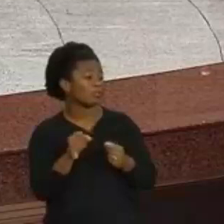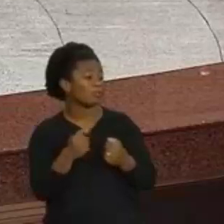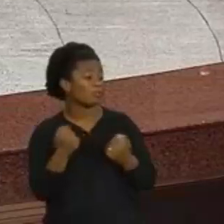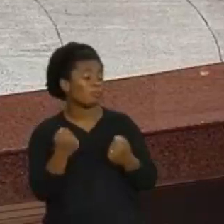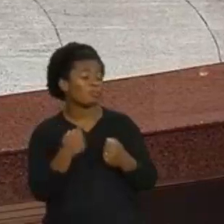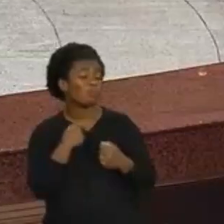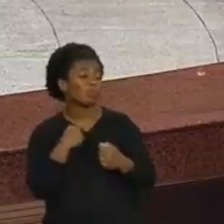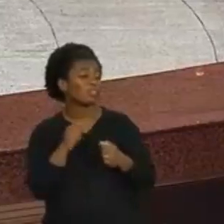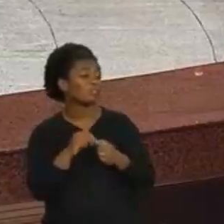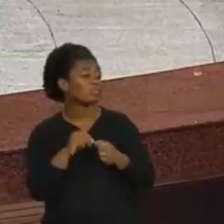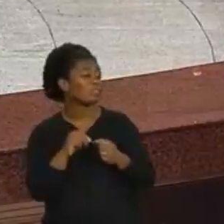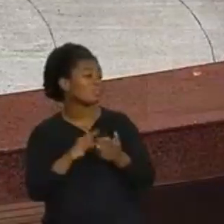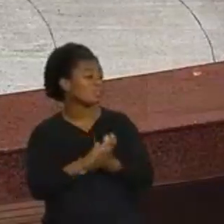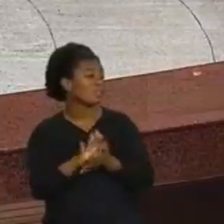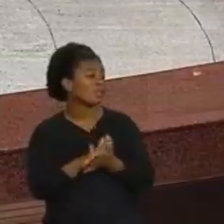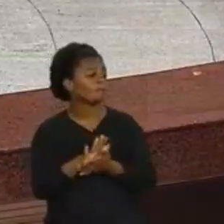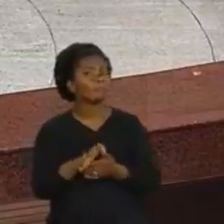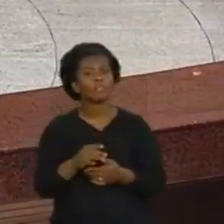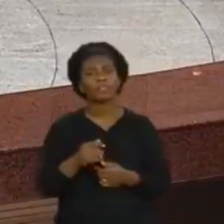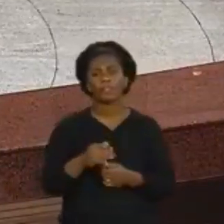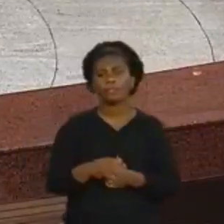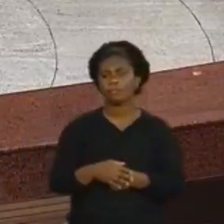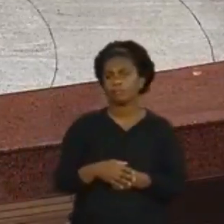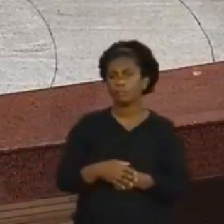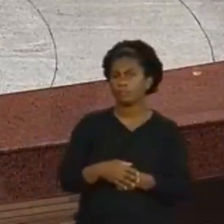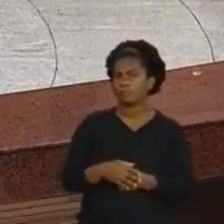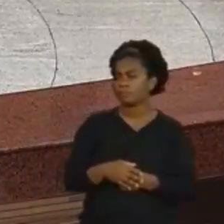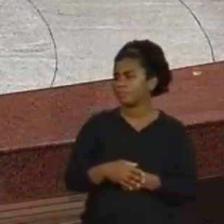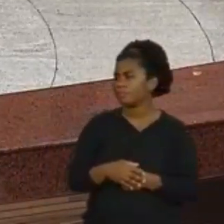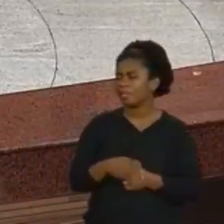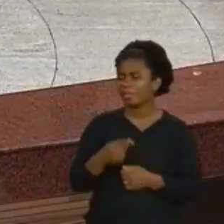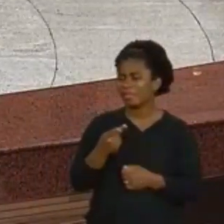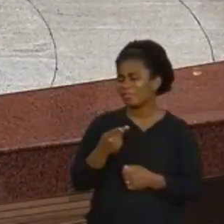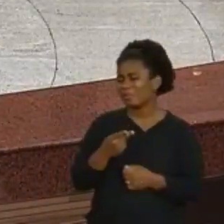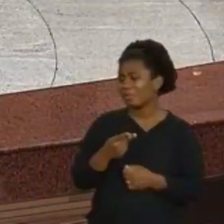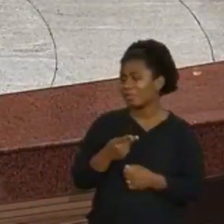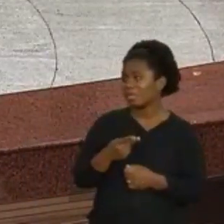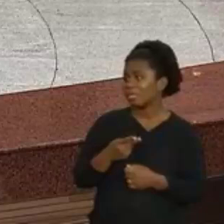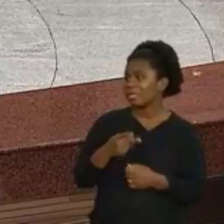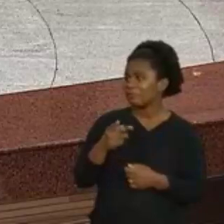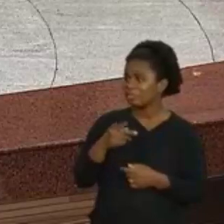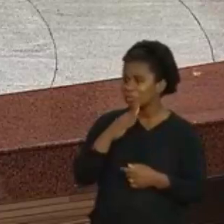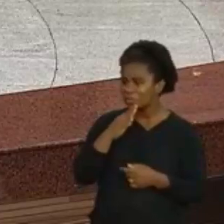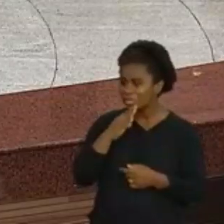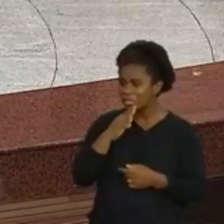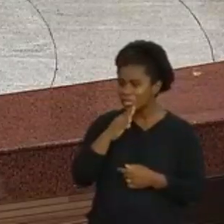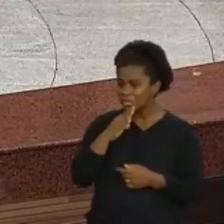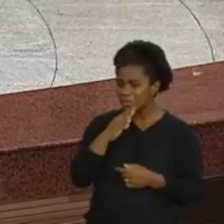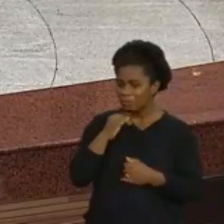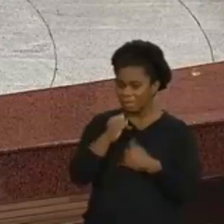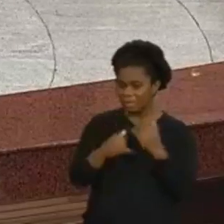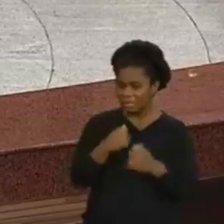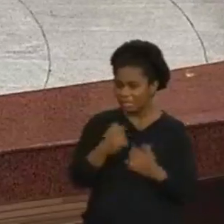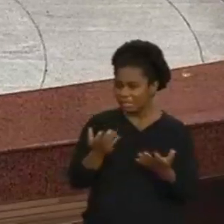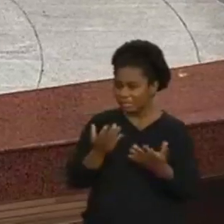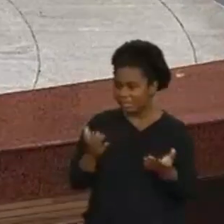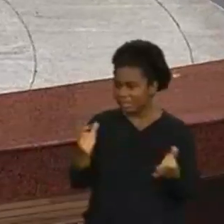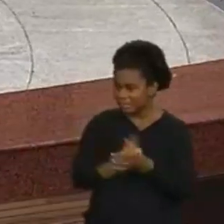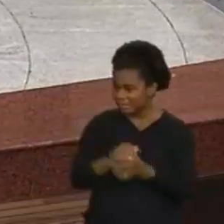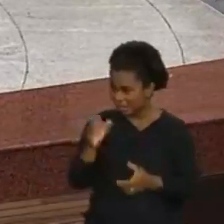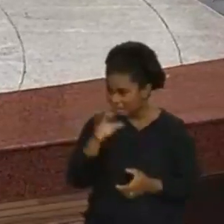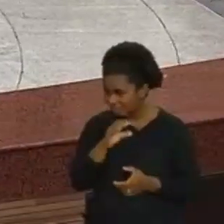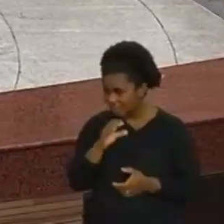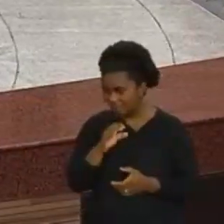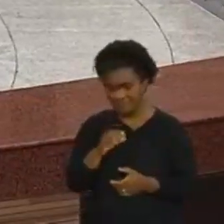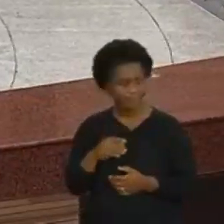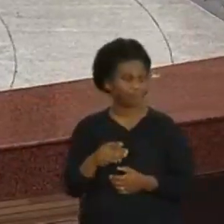Não, porque eu estou pensando em namorar com ele e a gente casa rápido. Eu falei: ei, já conheceu distante, ainda vai casar rápido, aí está perdida mesmo. O que é